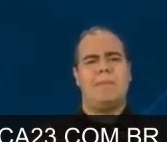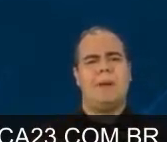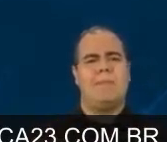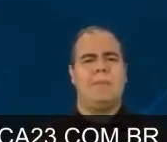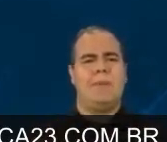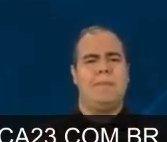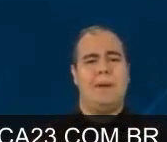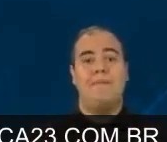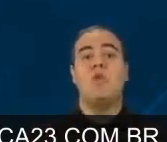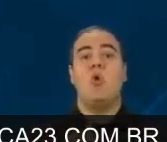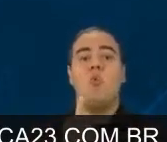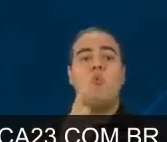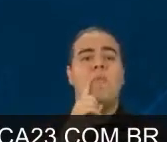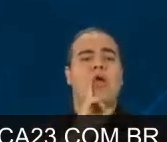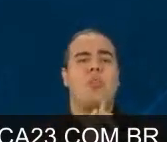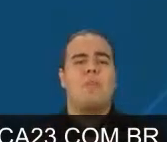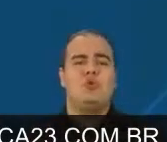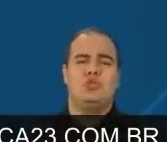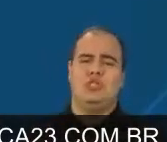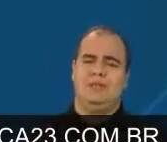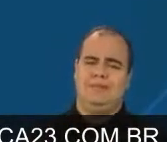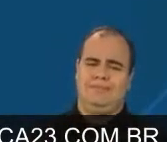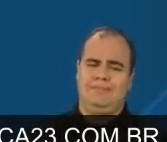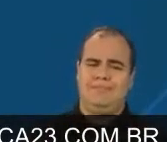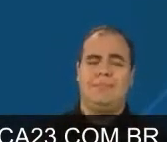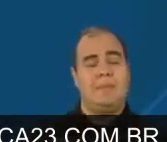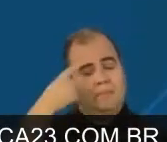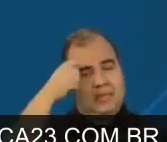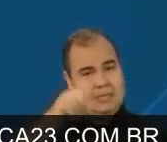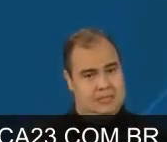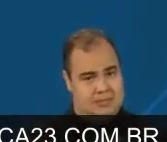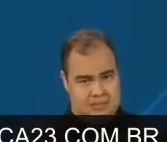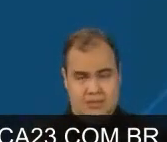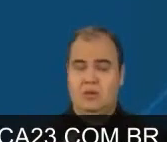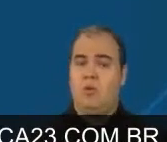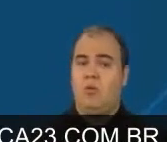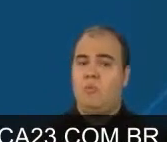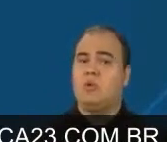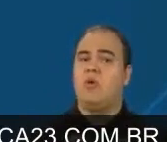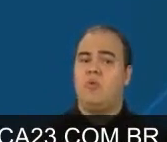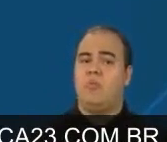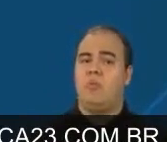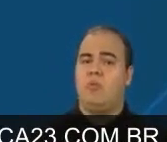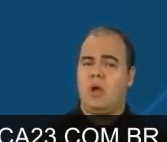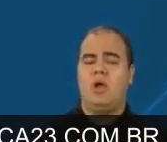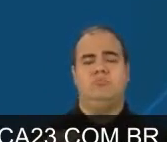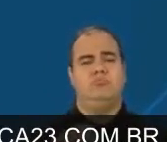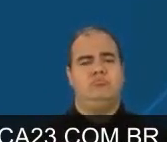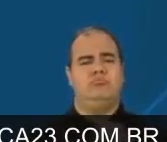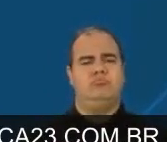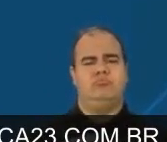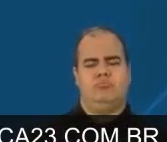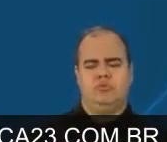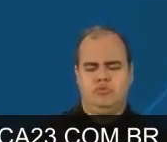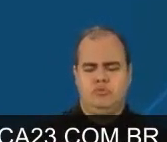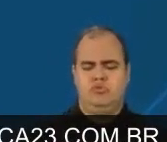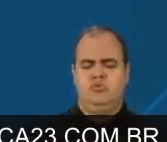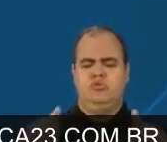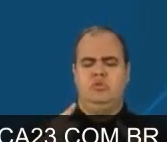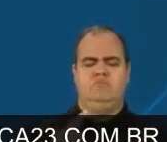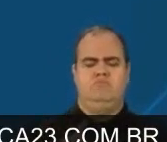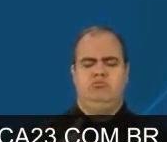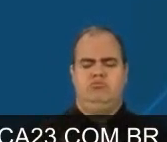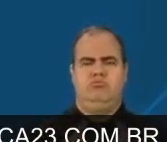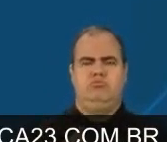praticamente uma a cada dia. Pensando em ciclista, começamos primeiro ali com estruturas cicloviárias bem estruturadas e seguras,